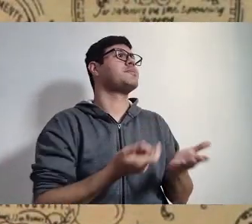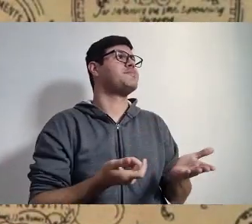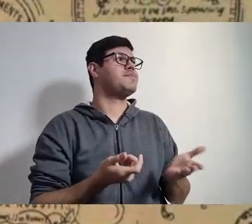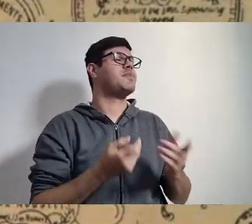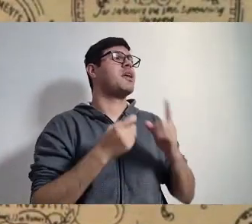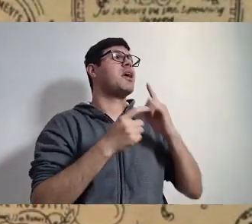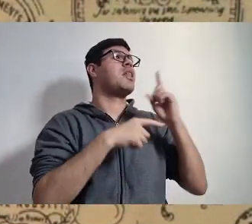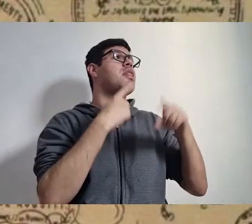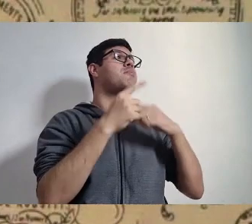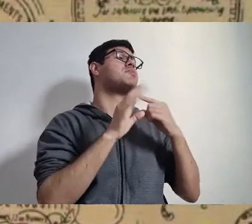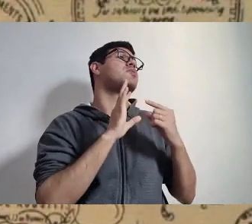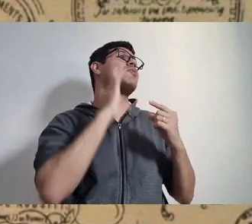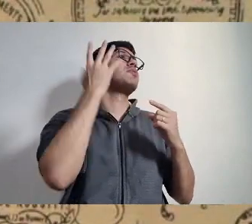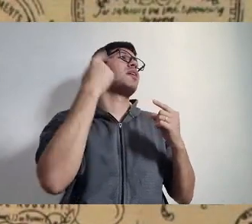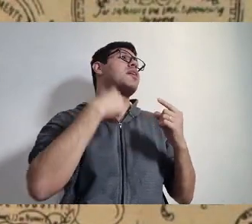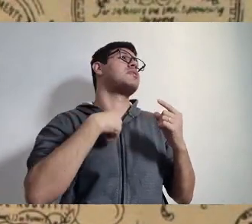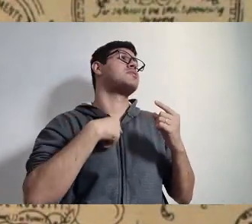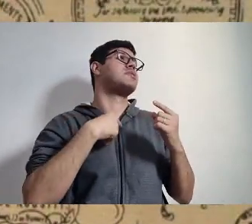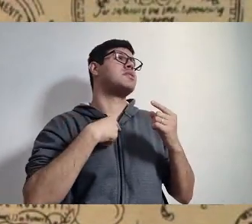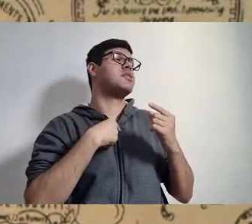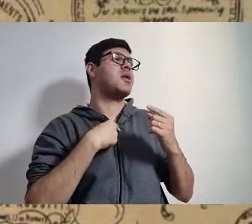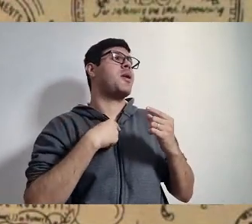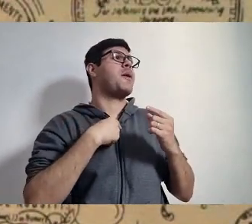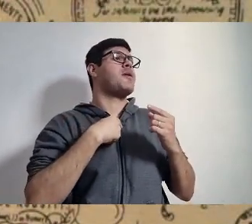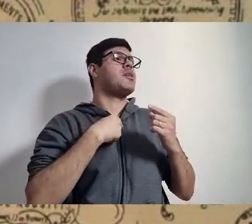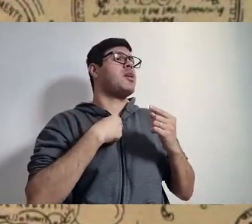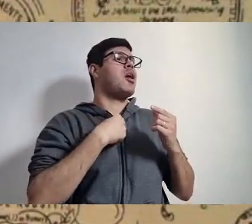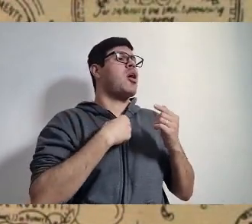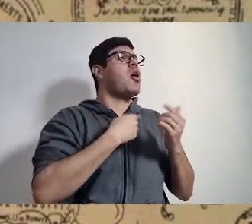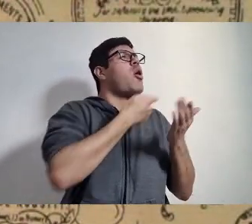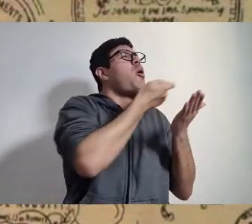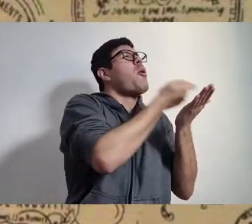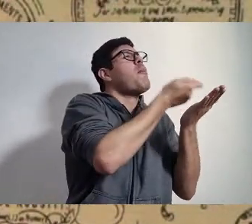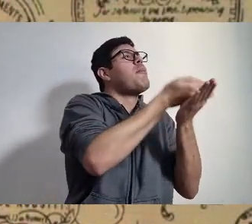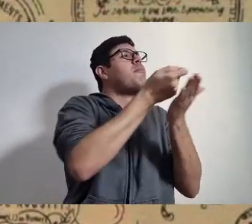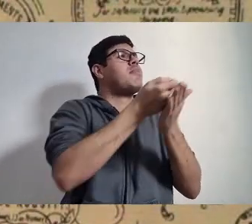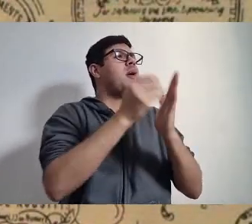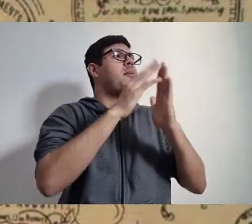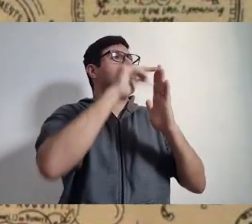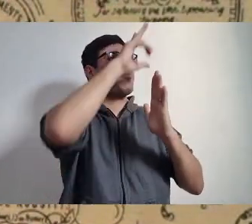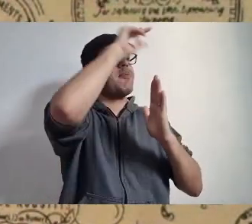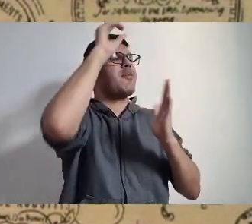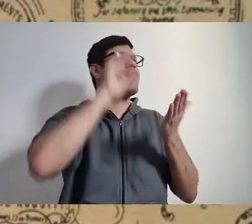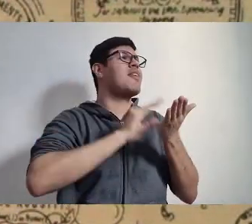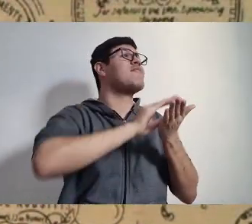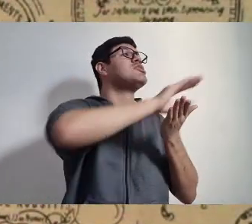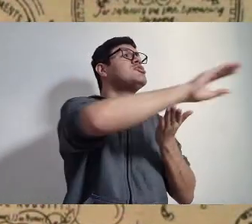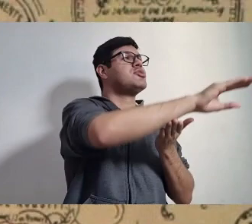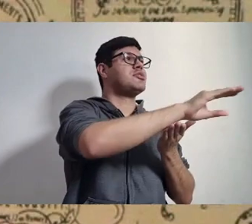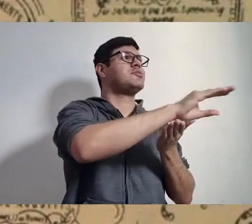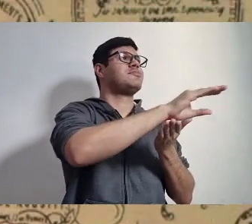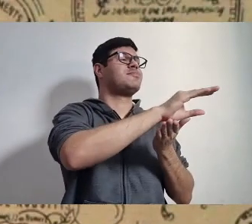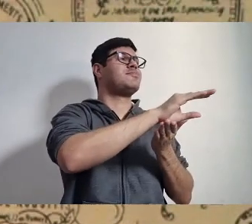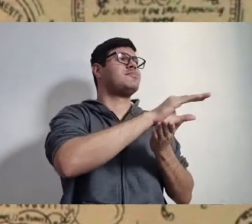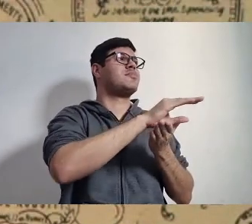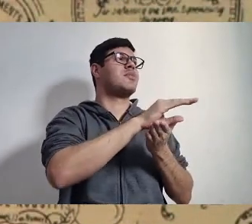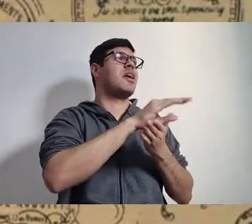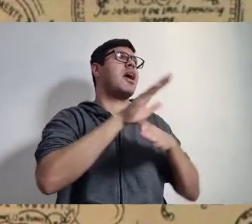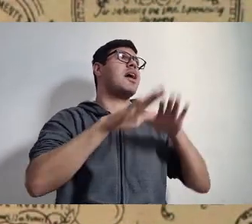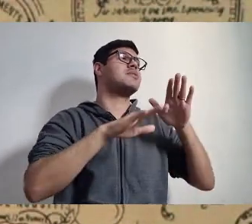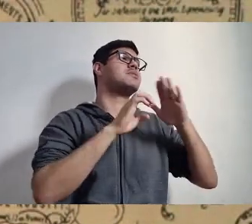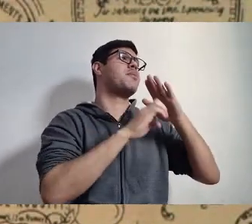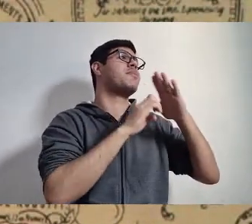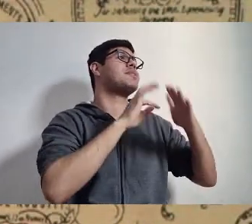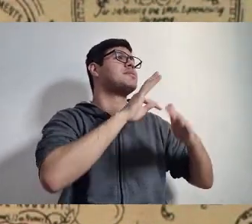que acontece? Sendo proprietária do serviço, ela consegue comprar ônibus com recursos da prefeitura, ponto. Ela não precisa mais repassar ou o TCA tentar comprar